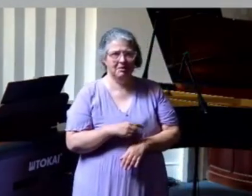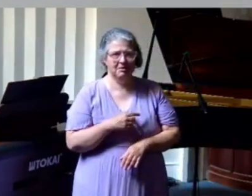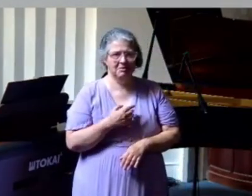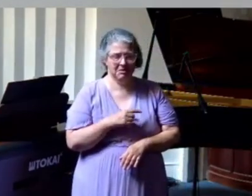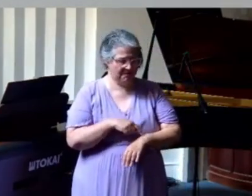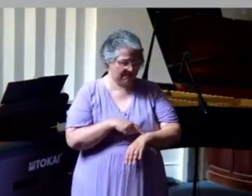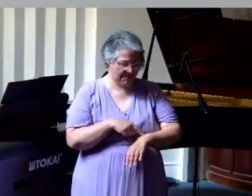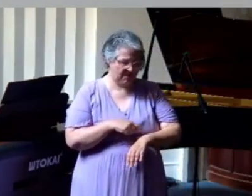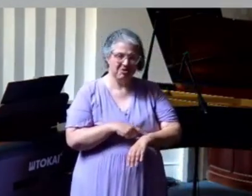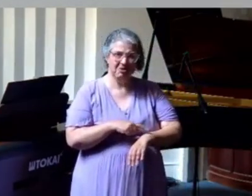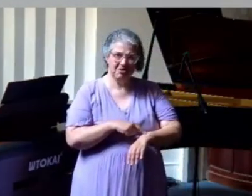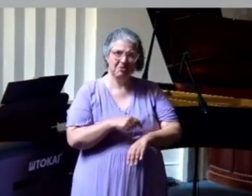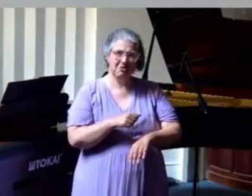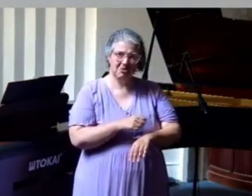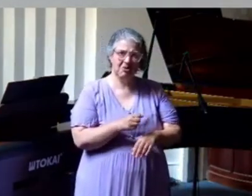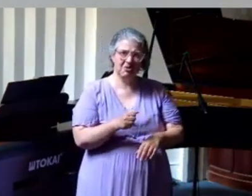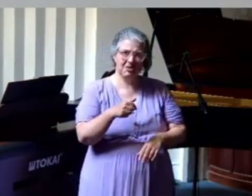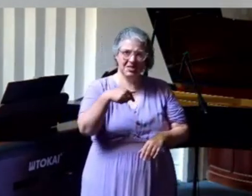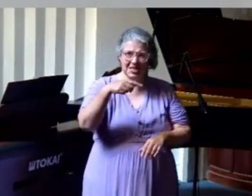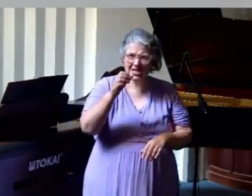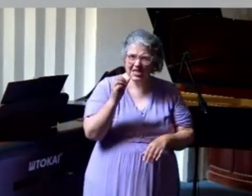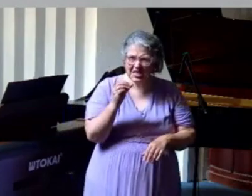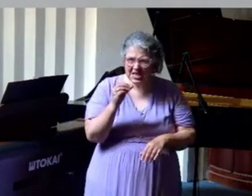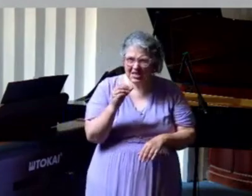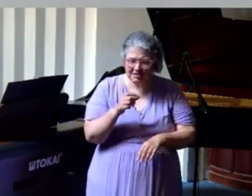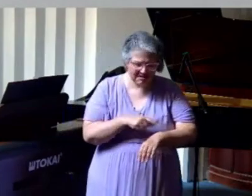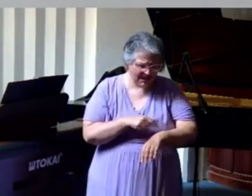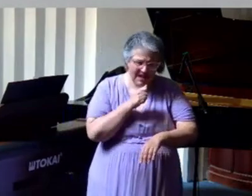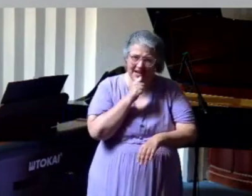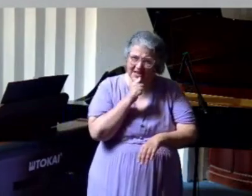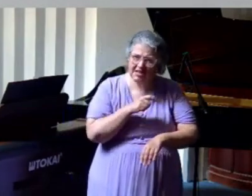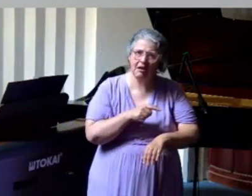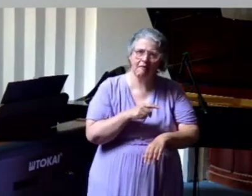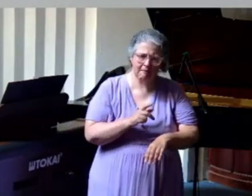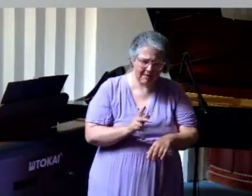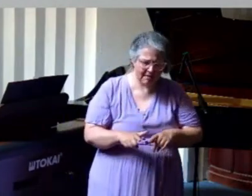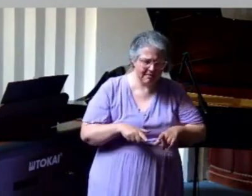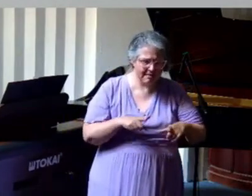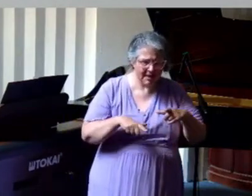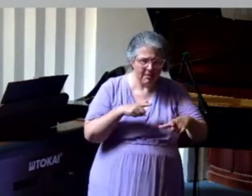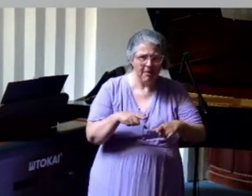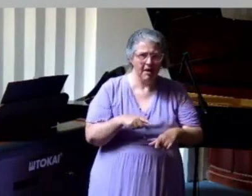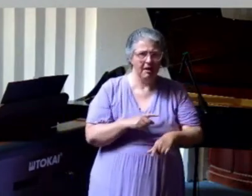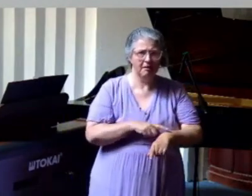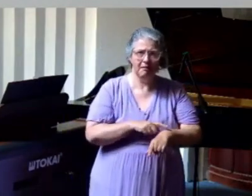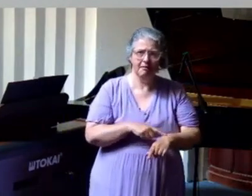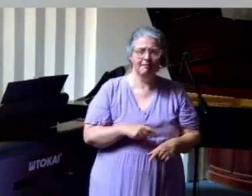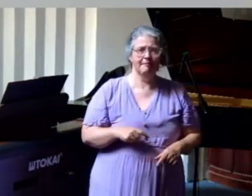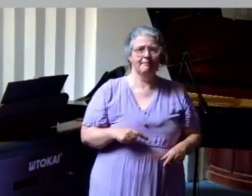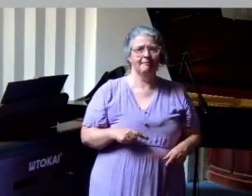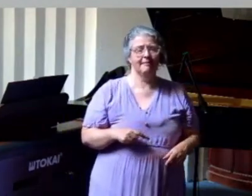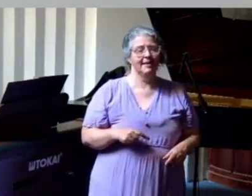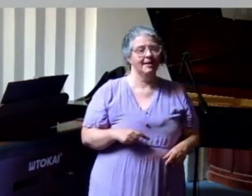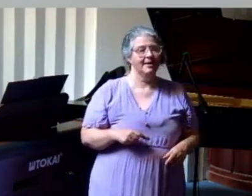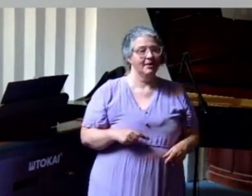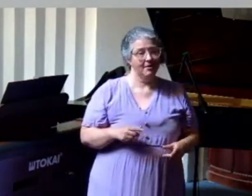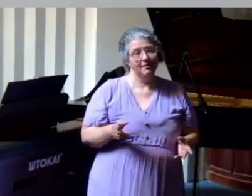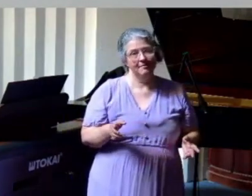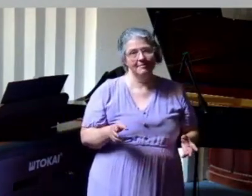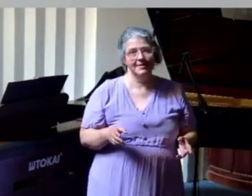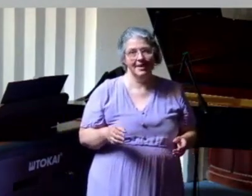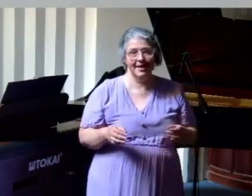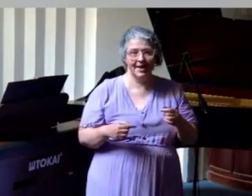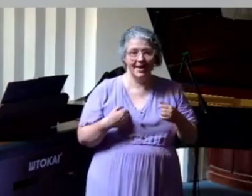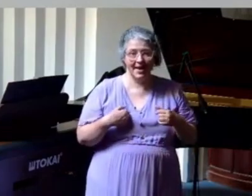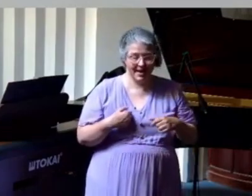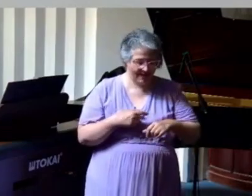não cansou. Está funcionando até agora. Esse aqui, quando eu olho, a minha vista já está cansada. Tenho que levar o braço mais para longe um pouquinho. Os